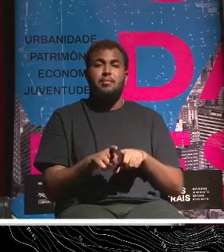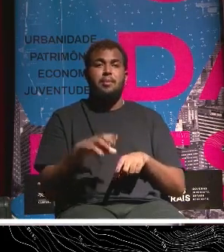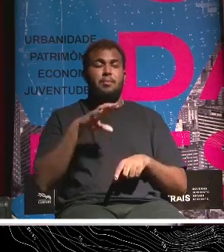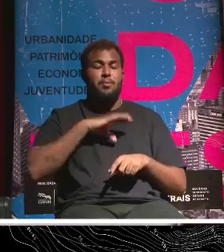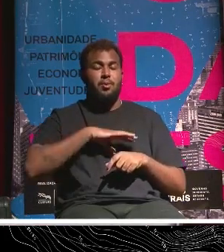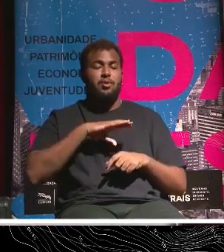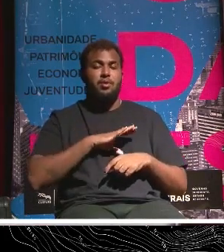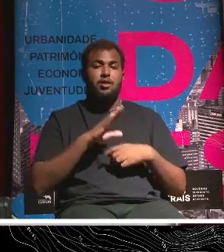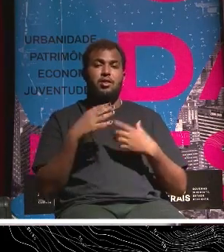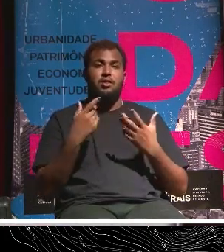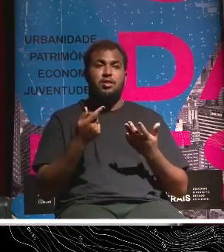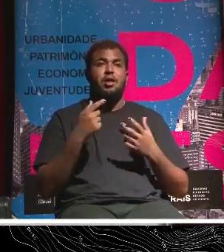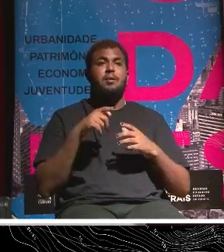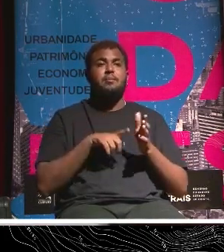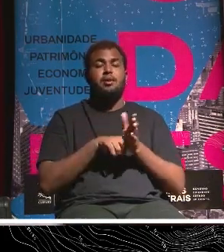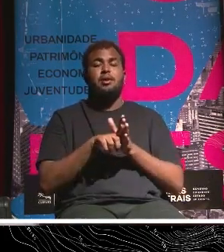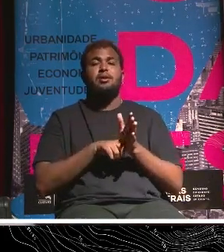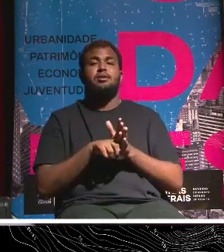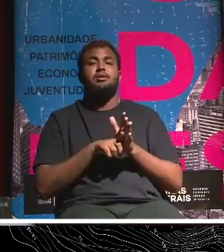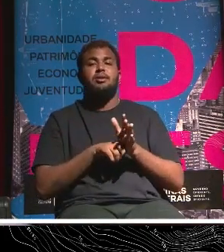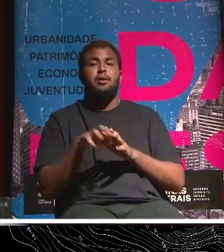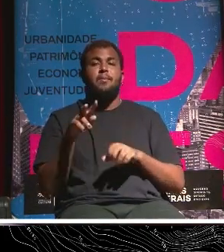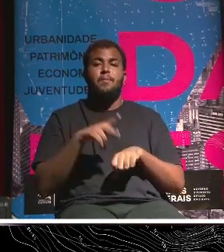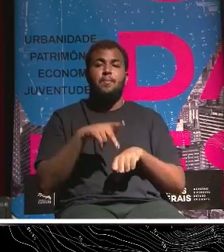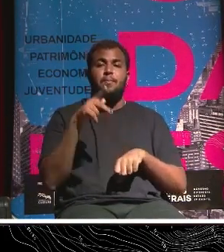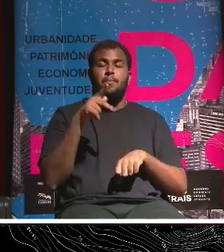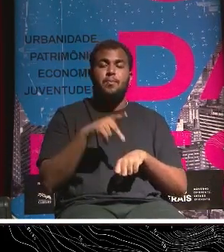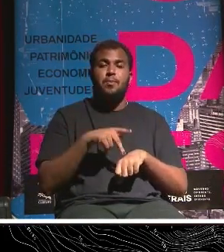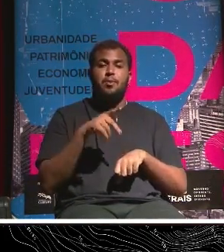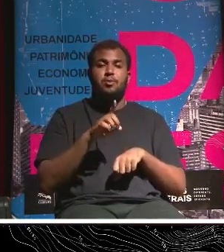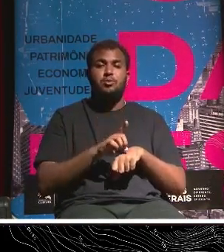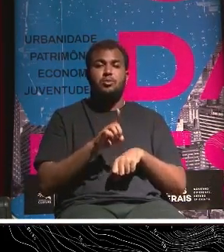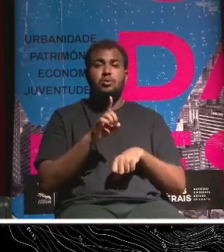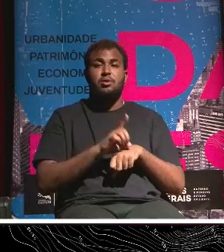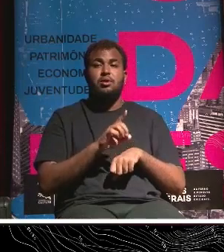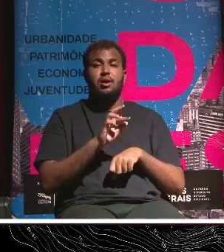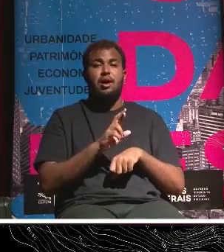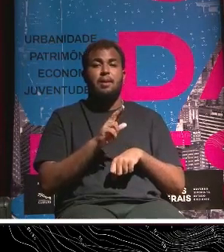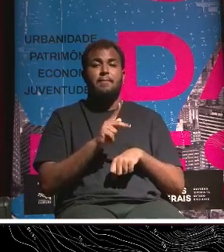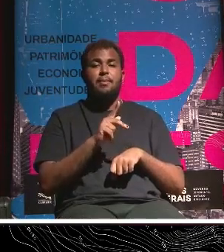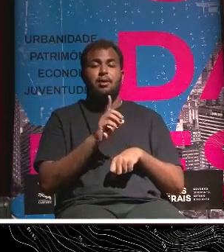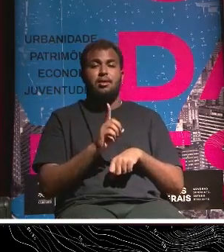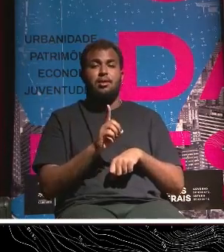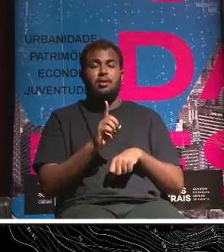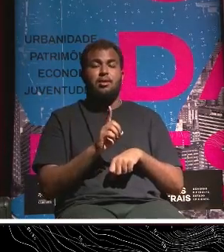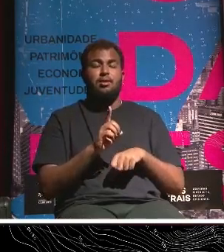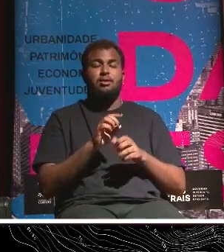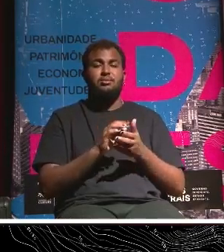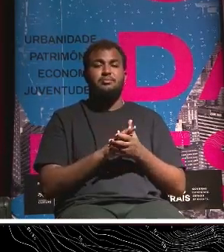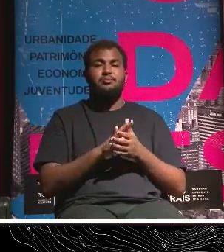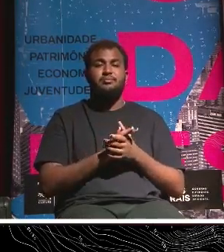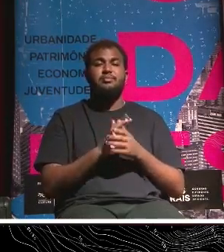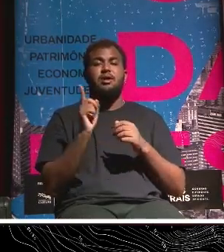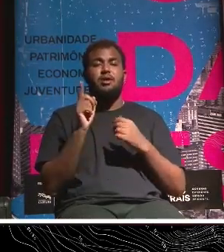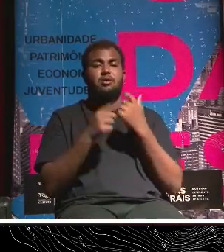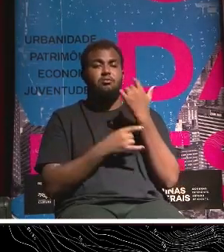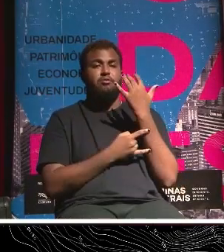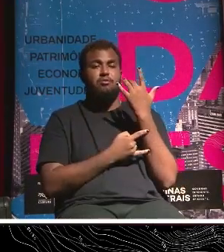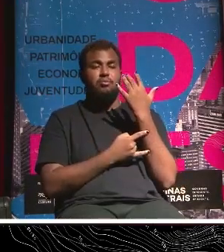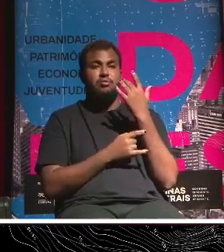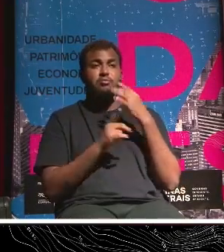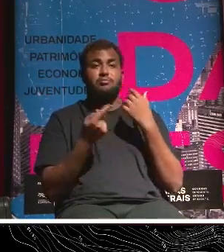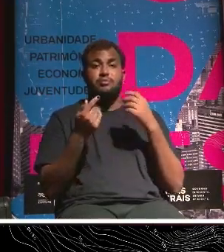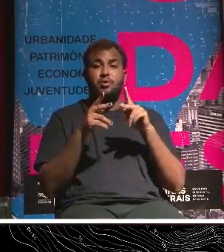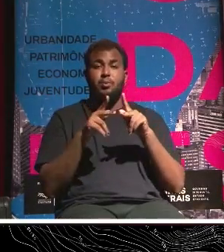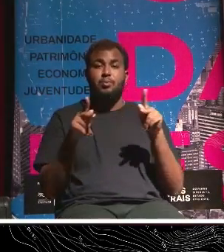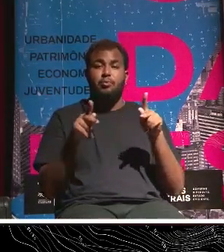no programa de residência pós-doutoral RPD no CEDEPLAR UFMG. É